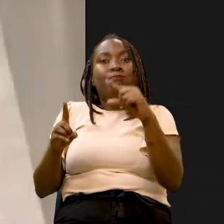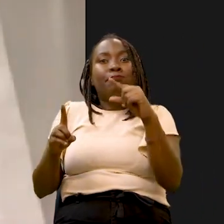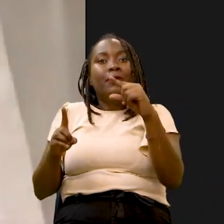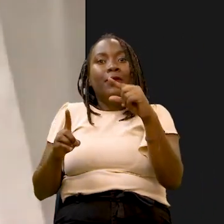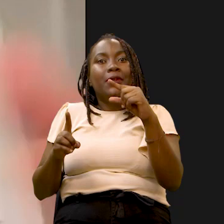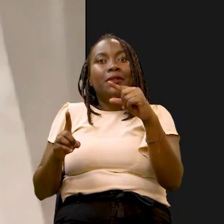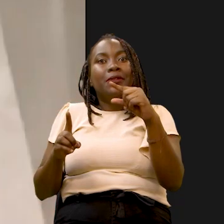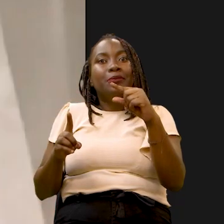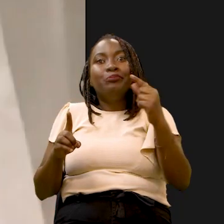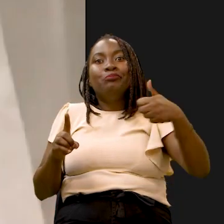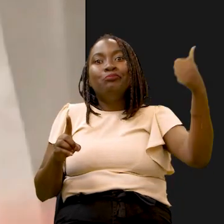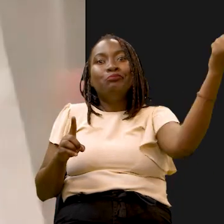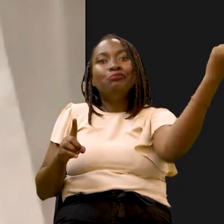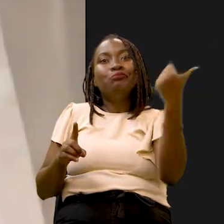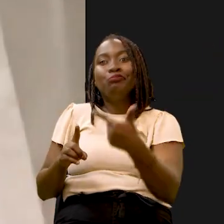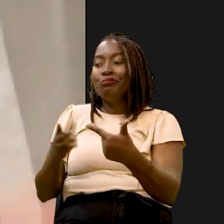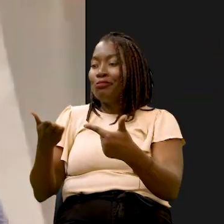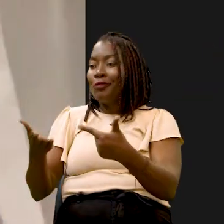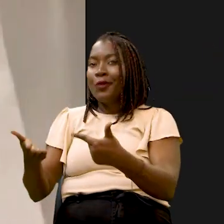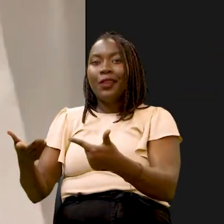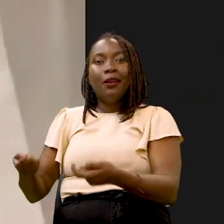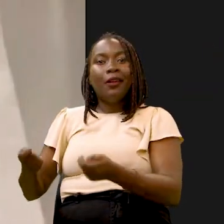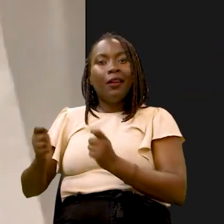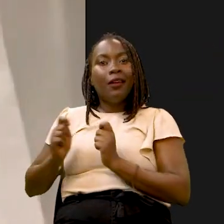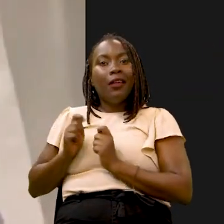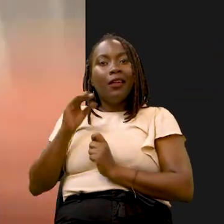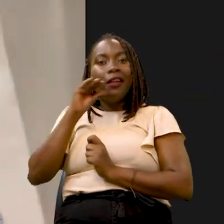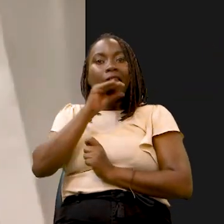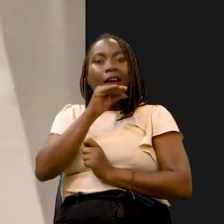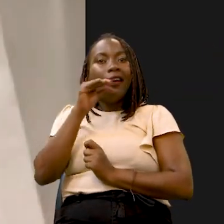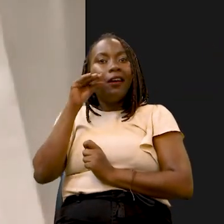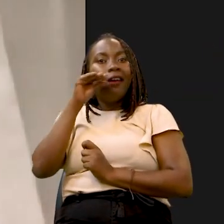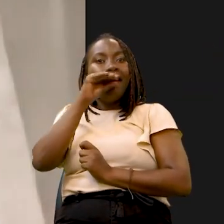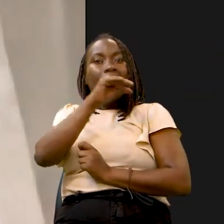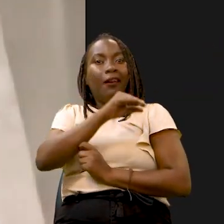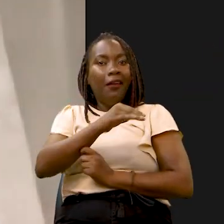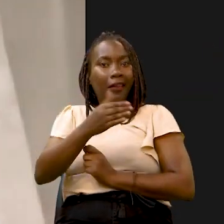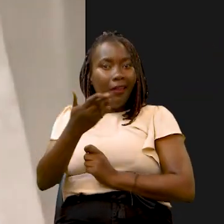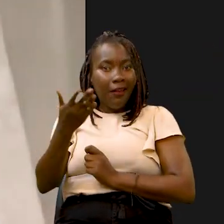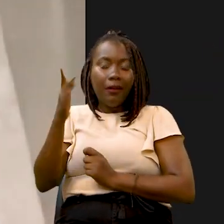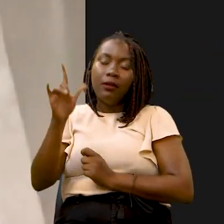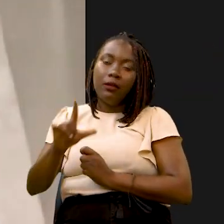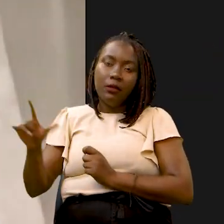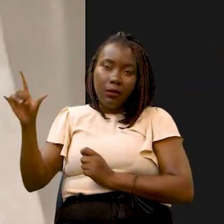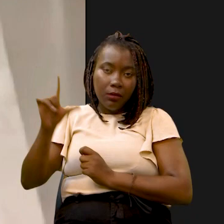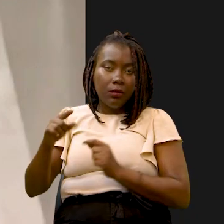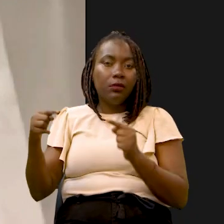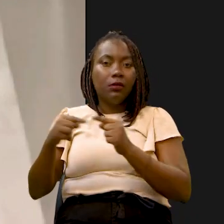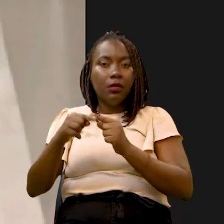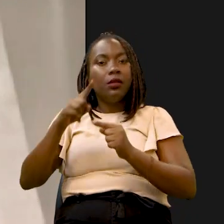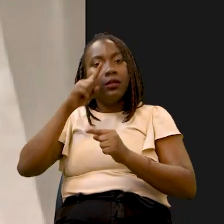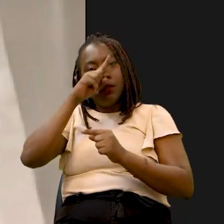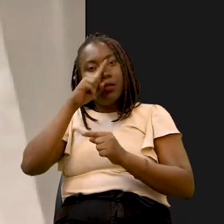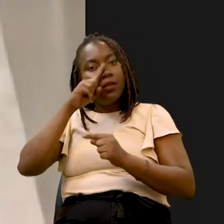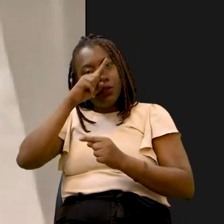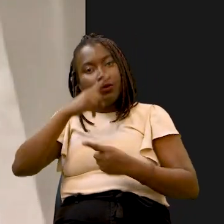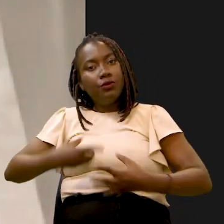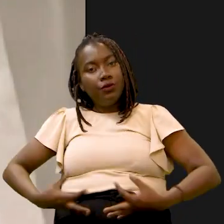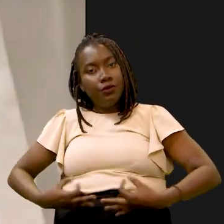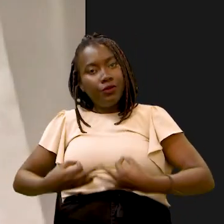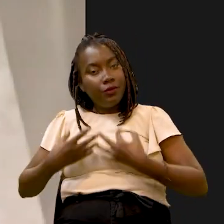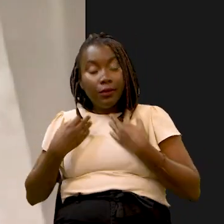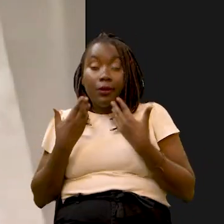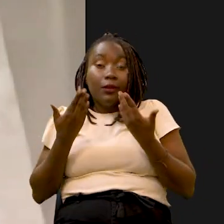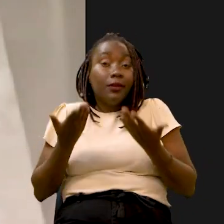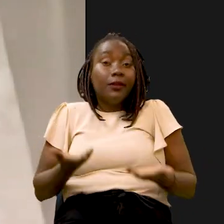muito menor do que aquela que vai provocar queimadura e que obviamente, está associada ao risco